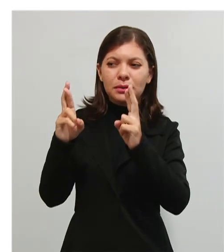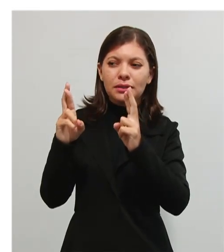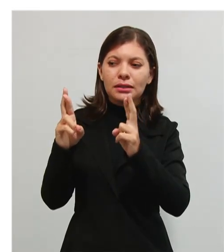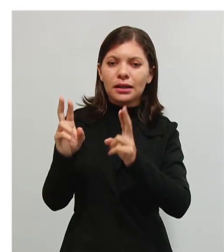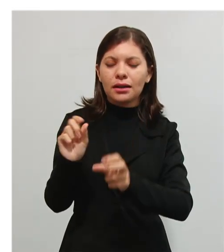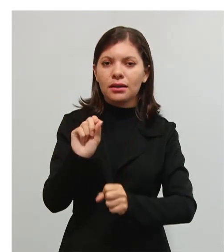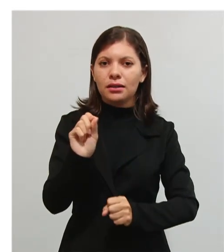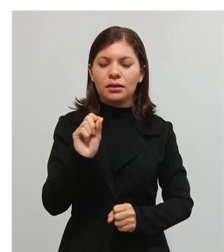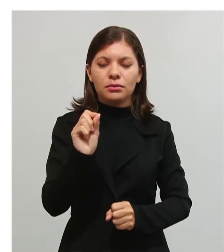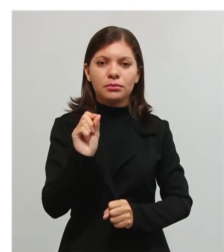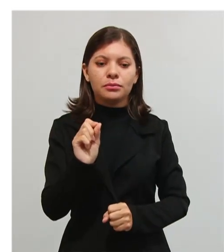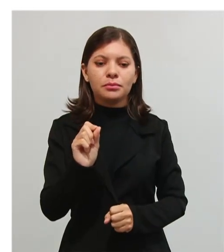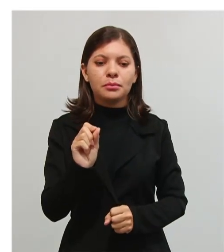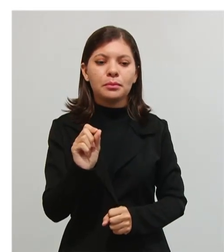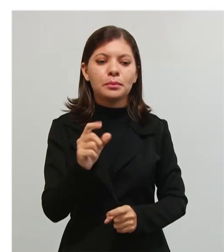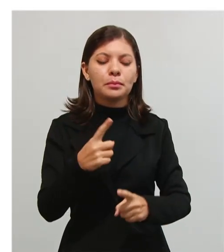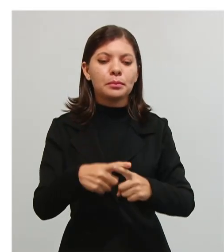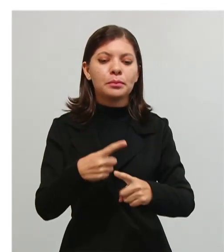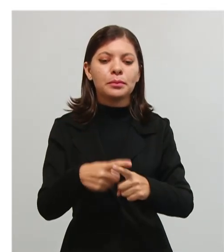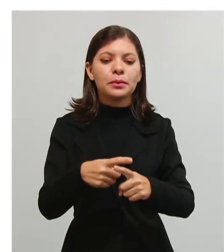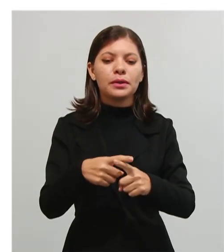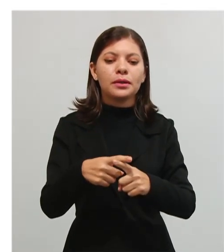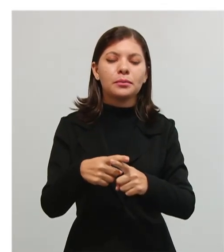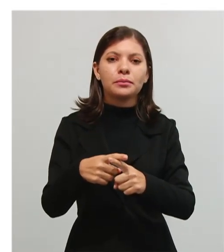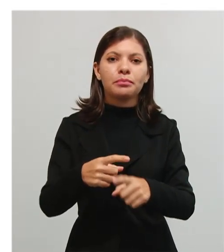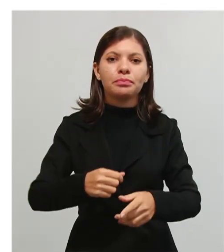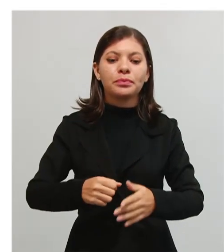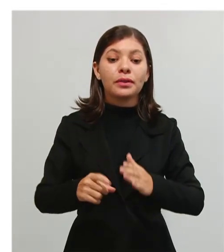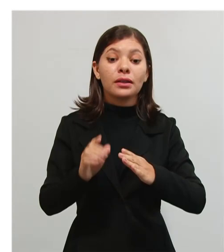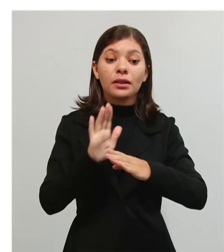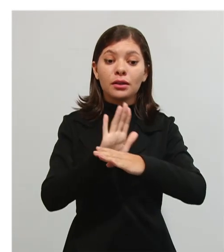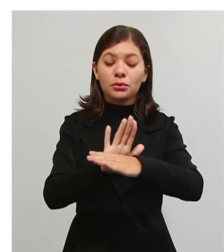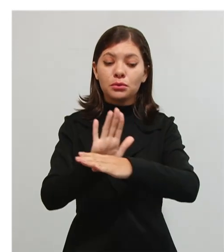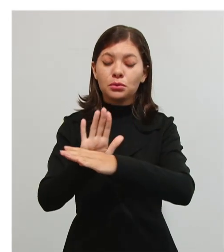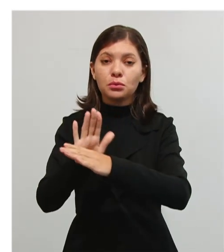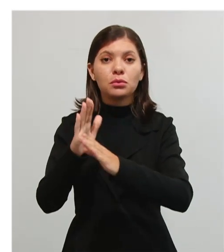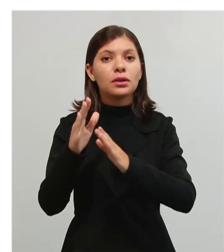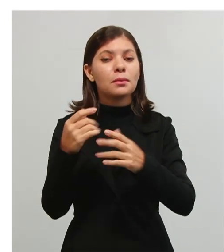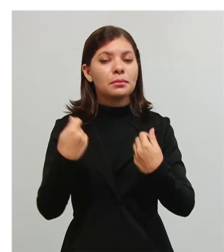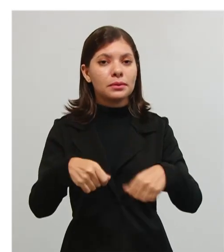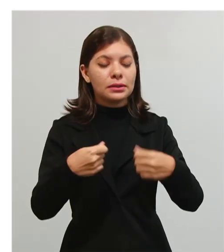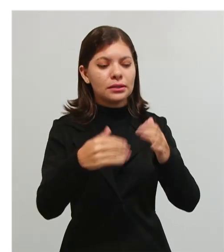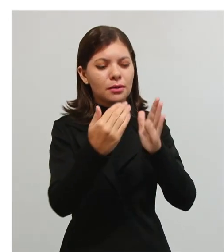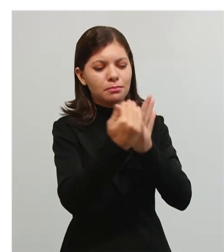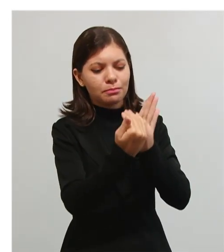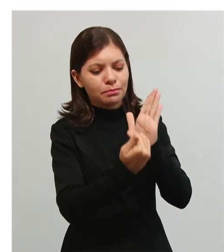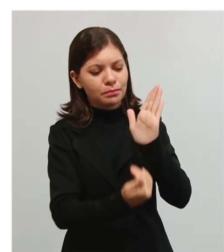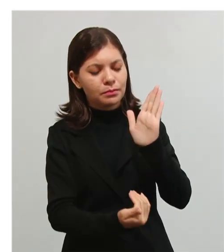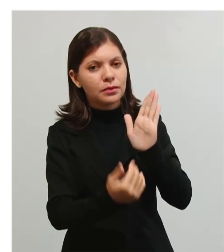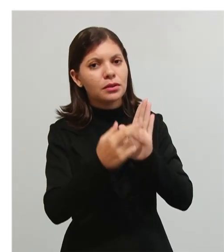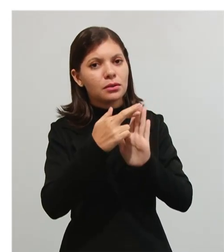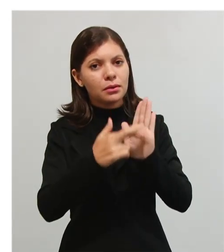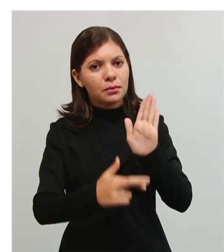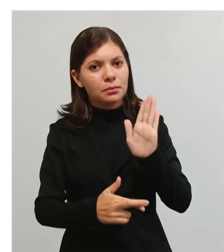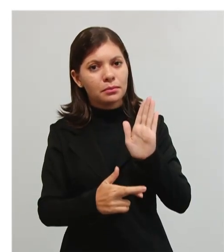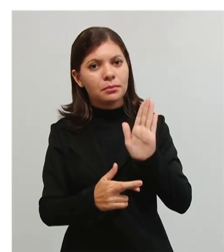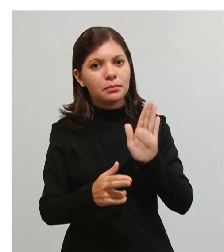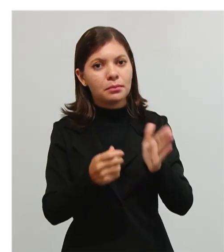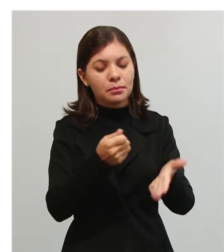instrumento. Ele nos dá alguns parâmetros a serem seguidos na cobrança de clientes.